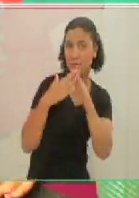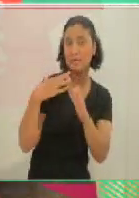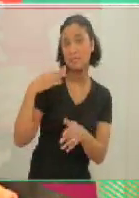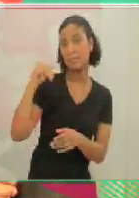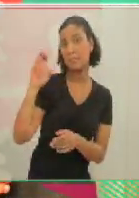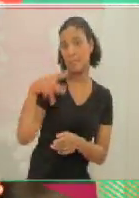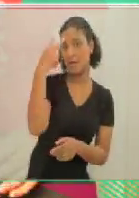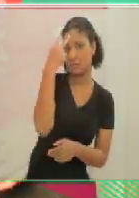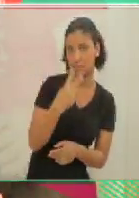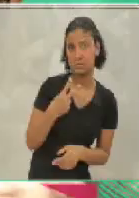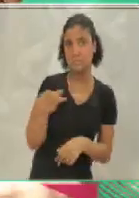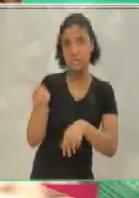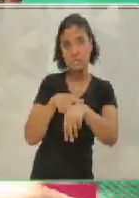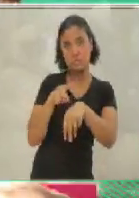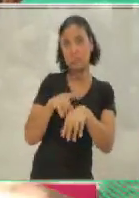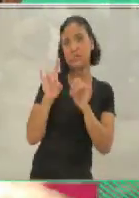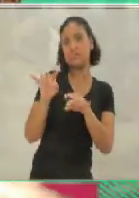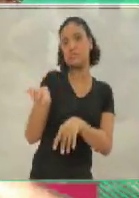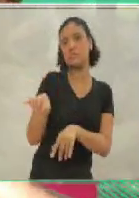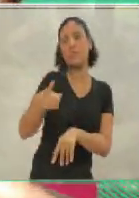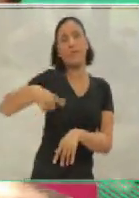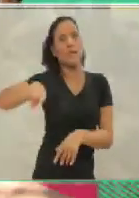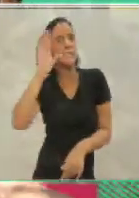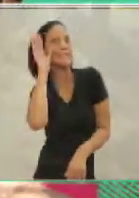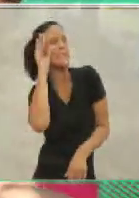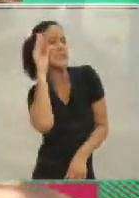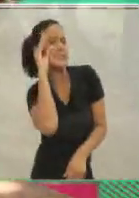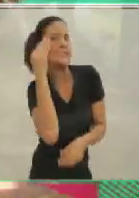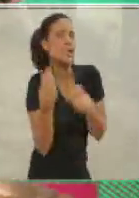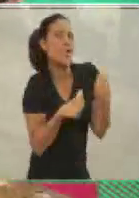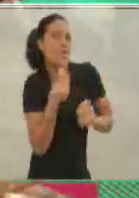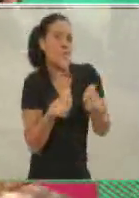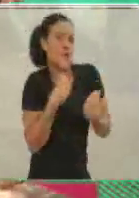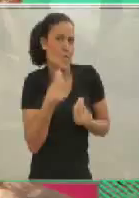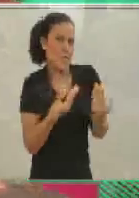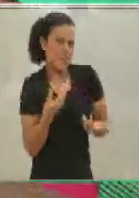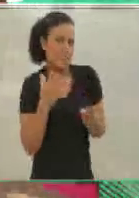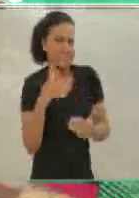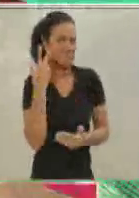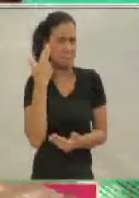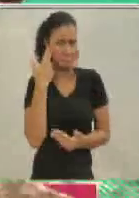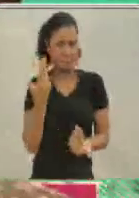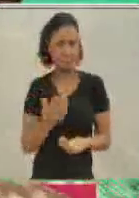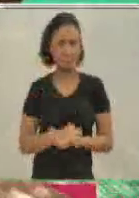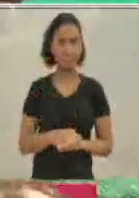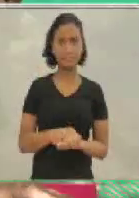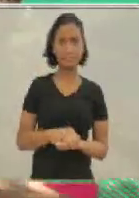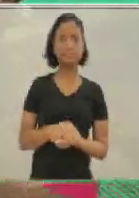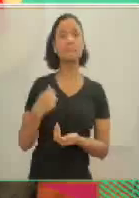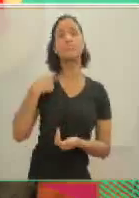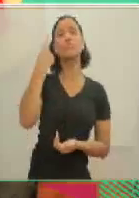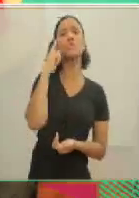e esse momento era só ali. E aí eles ficavam curiosos e funcionava bem. Não sei se o Gabriel se lembra disso,